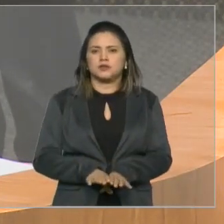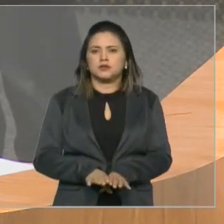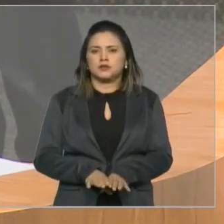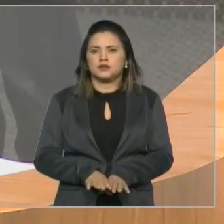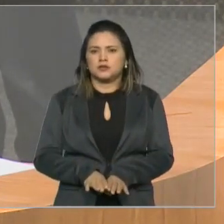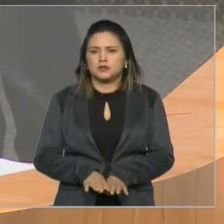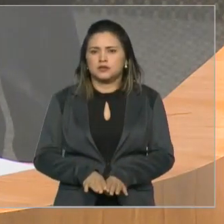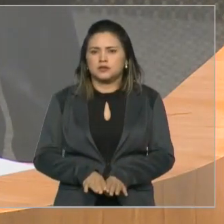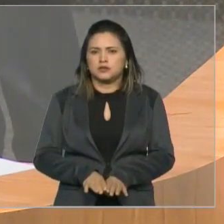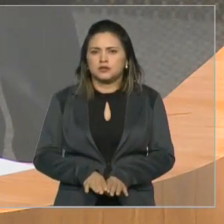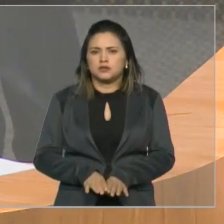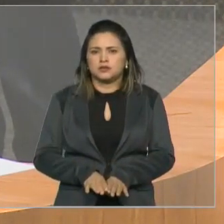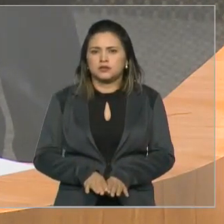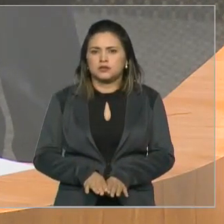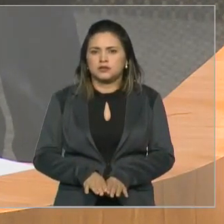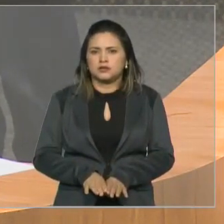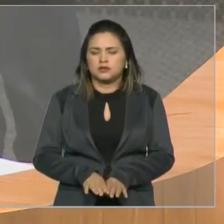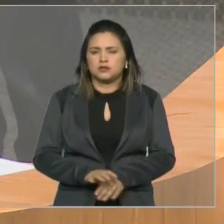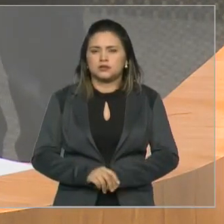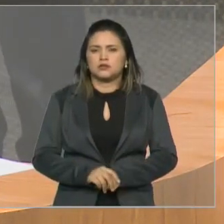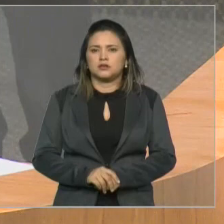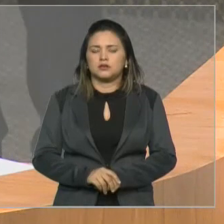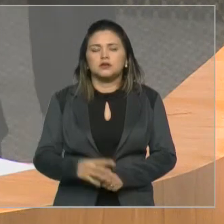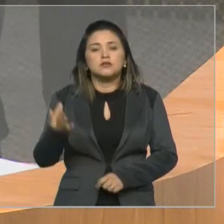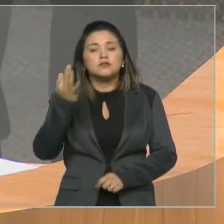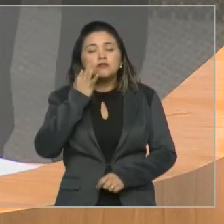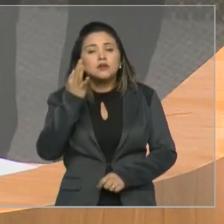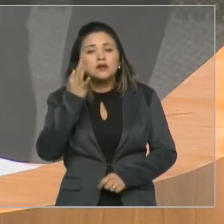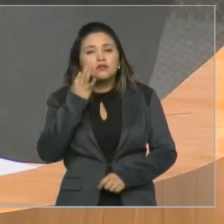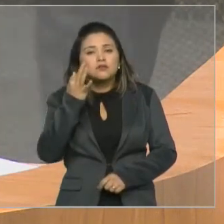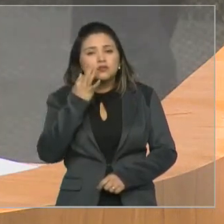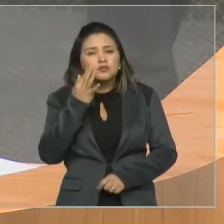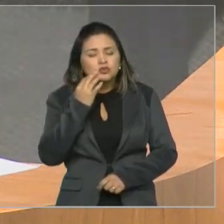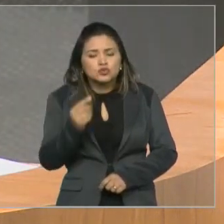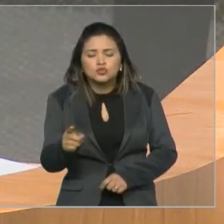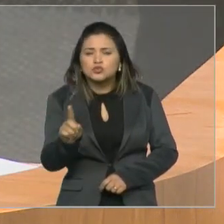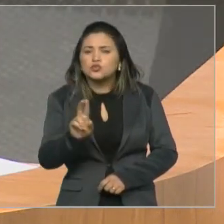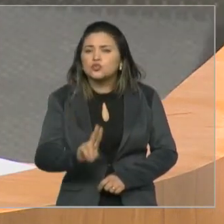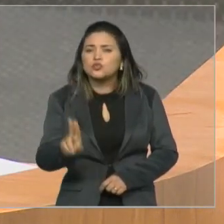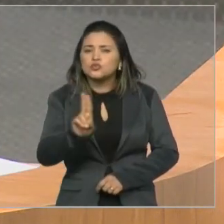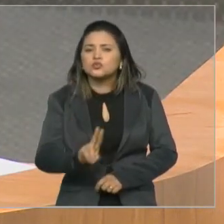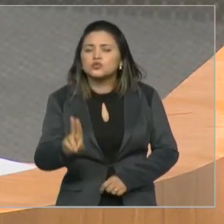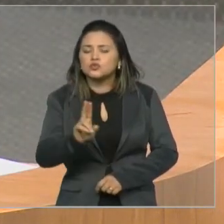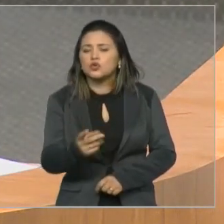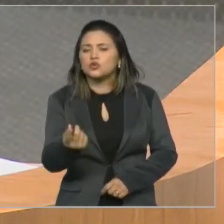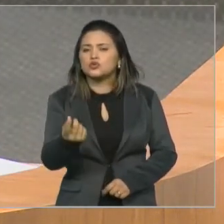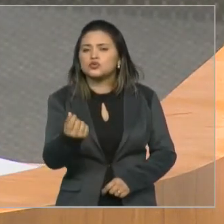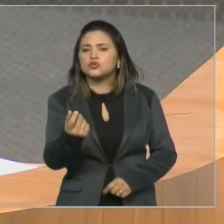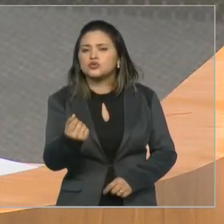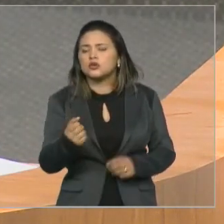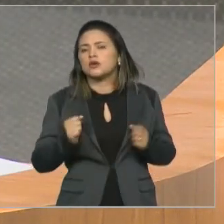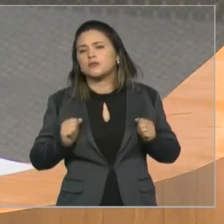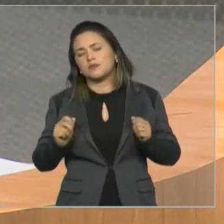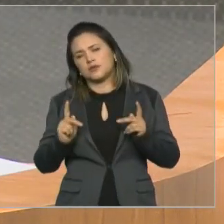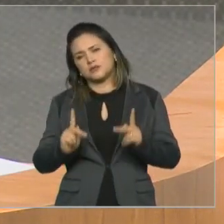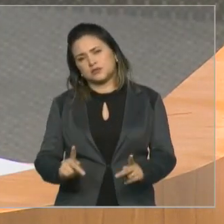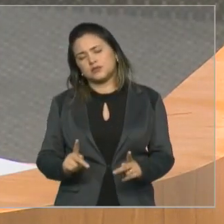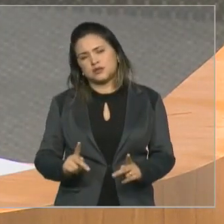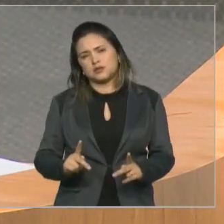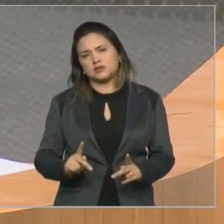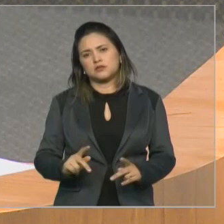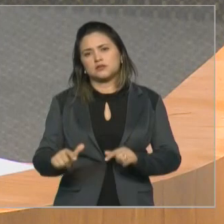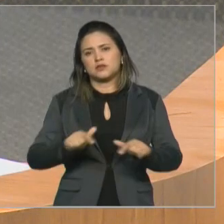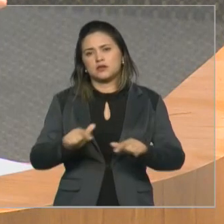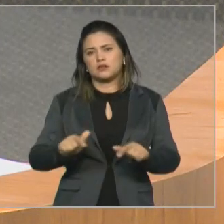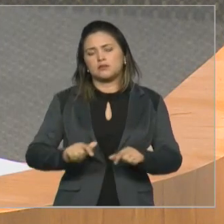a coragem de reduzir os gastos. Hoje, quando faz essa mini reforma nos gastos do